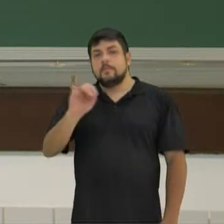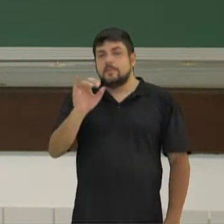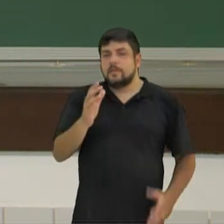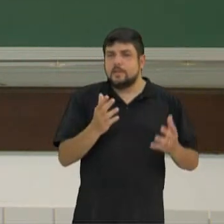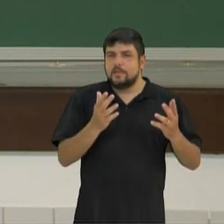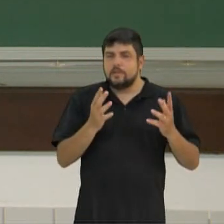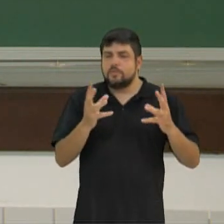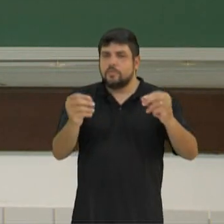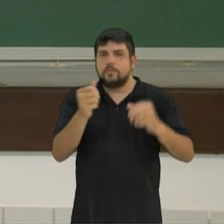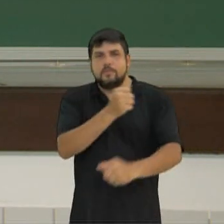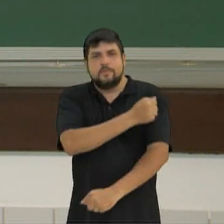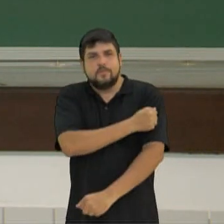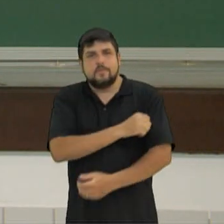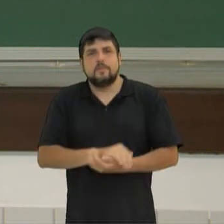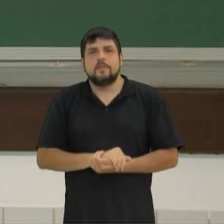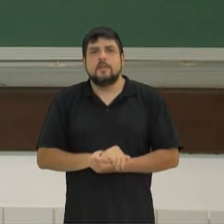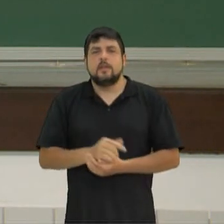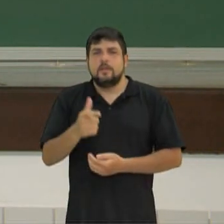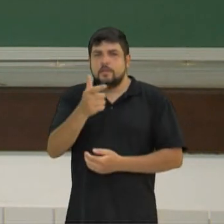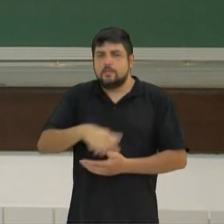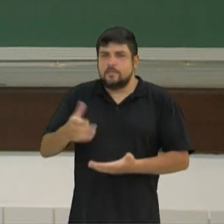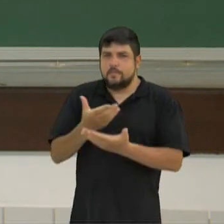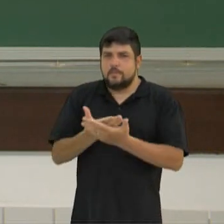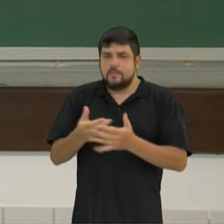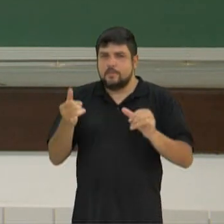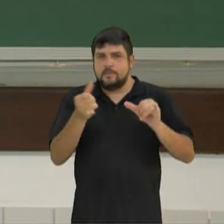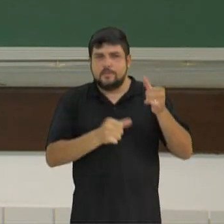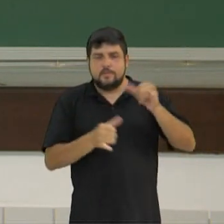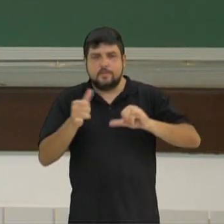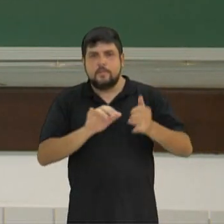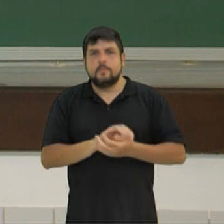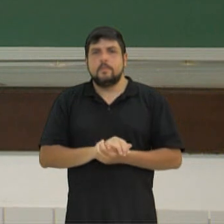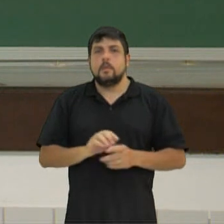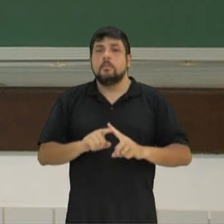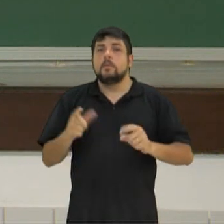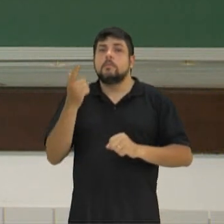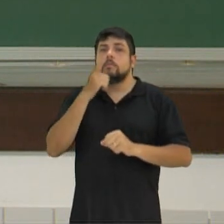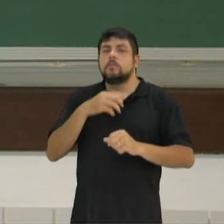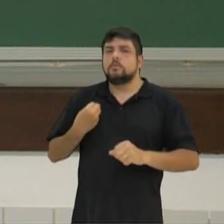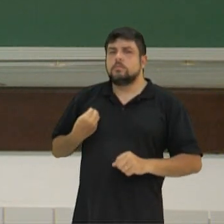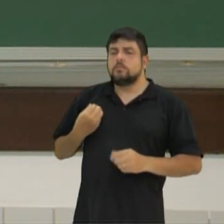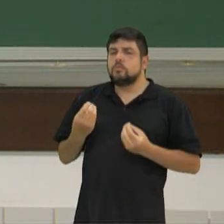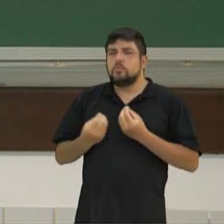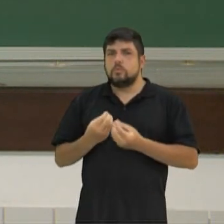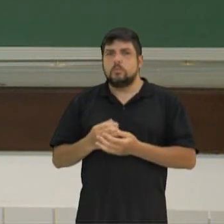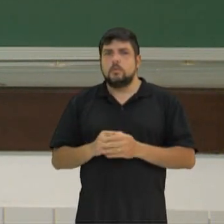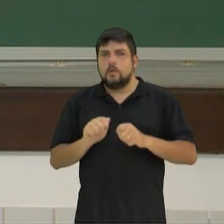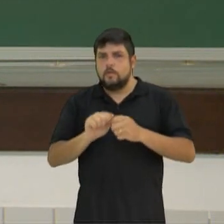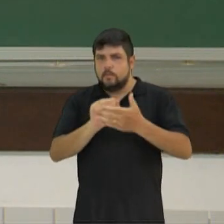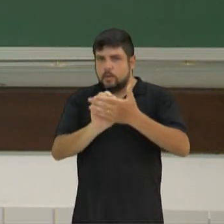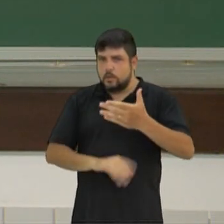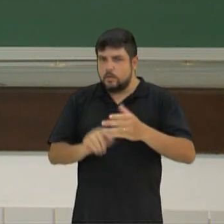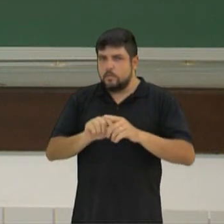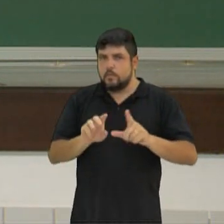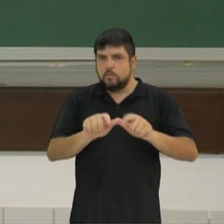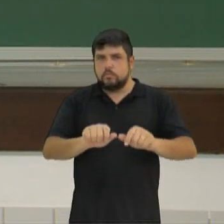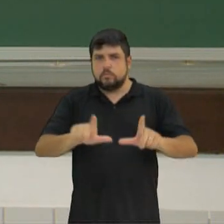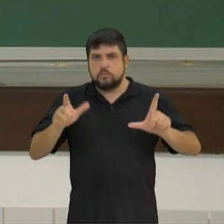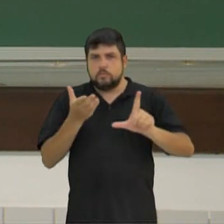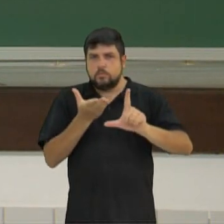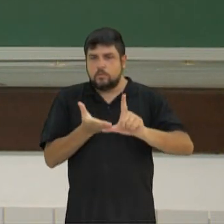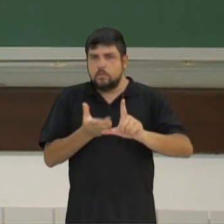alunos! Vamos para mais uma aula de Química. Mas antes, para garantir a sua presença, faça a atividade que está no primeiro link lá no